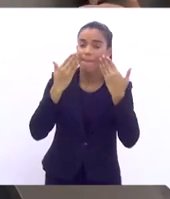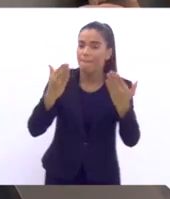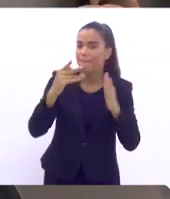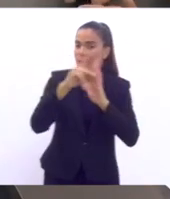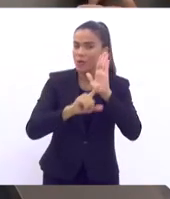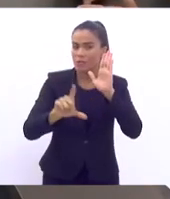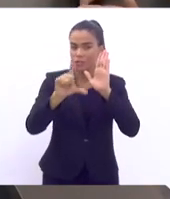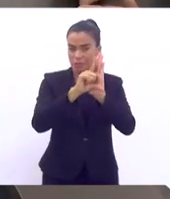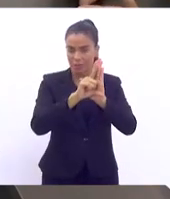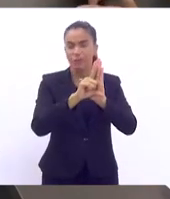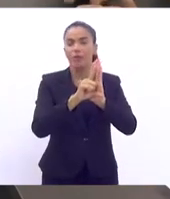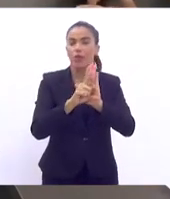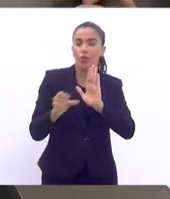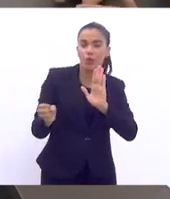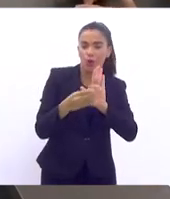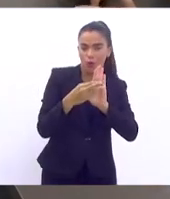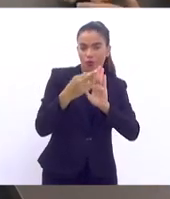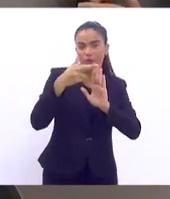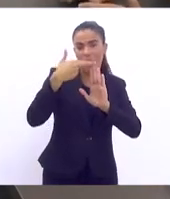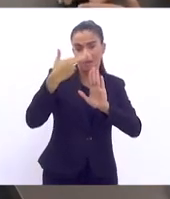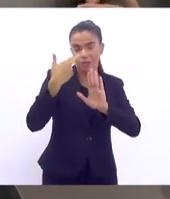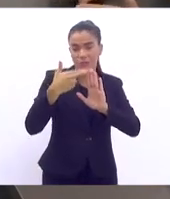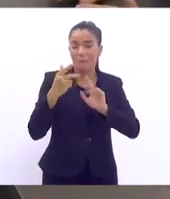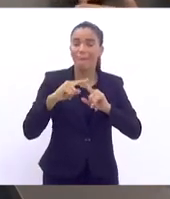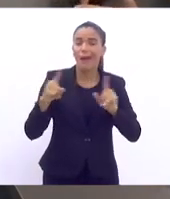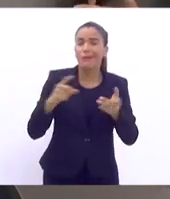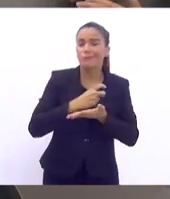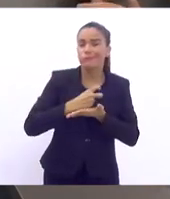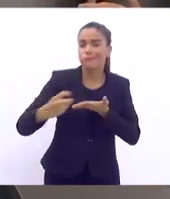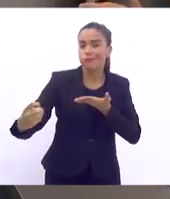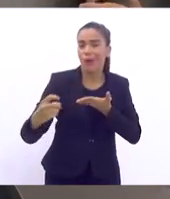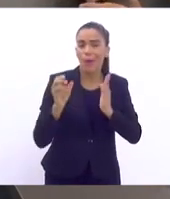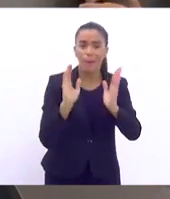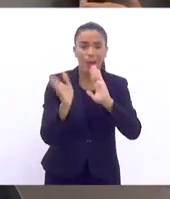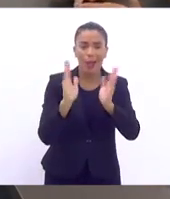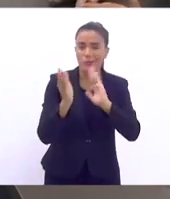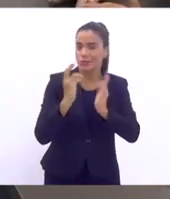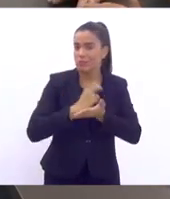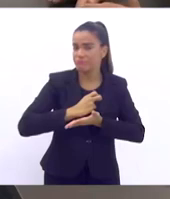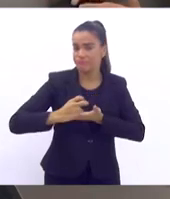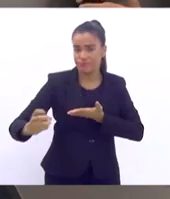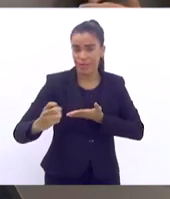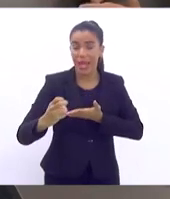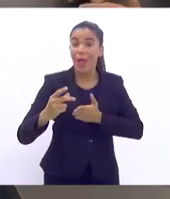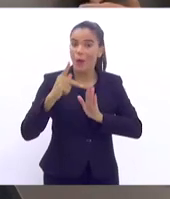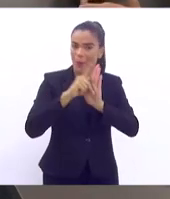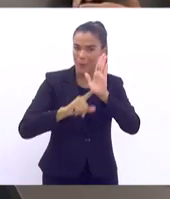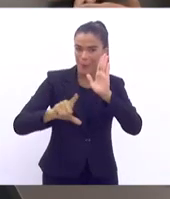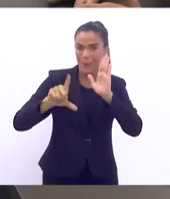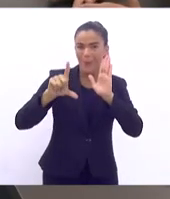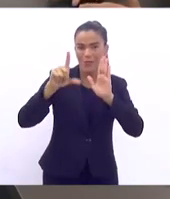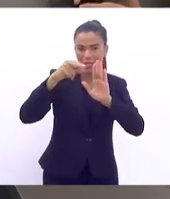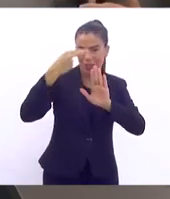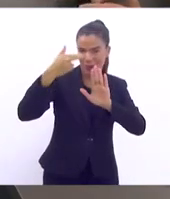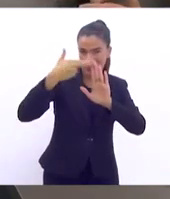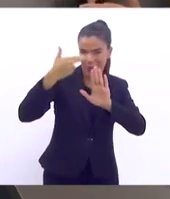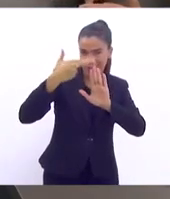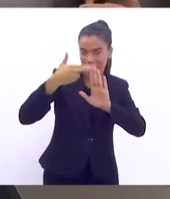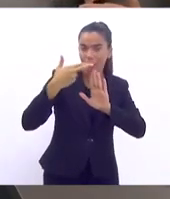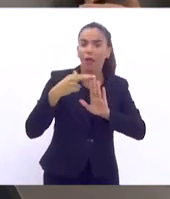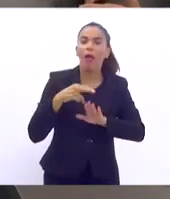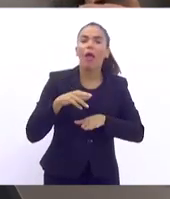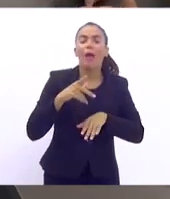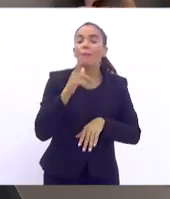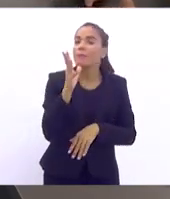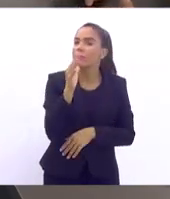projeto ele já tá em redação do vencido ou seja um projeto de resolução ele tem todo o iter processual mais lento do que